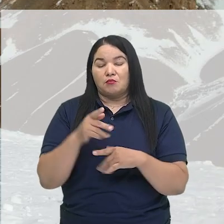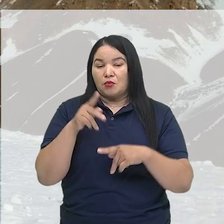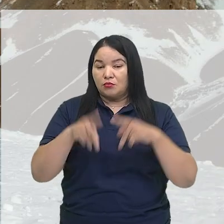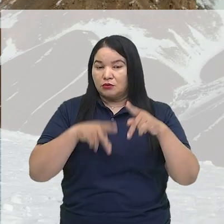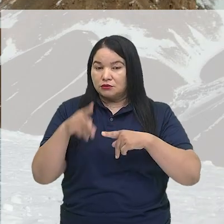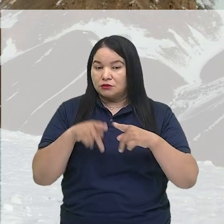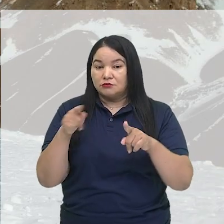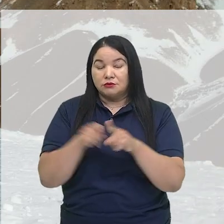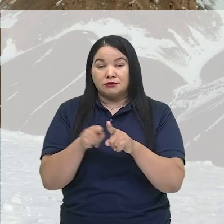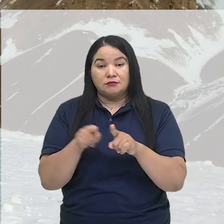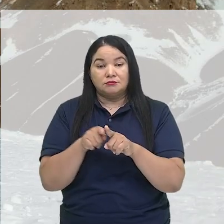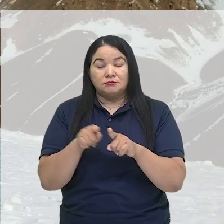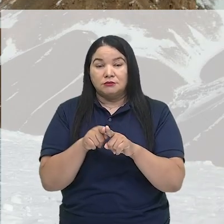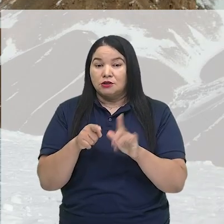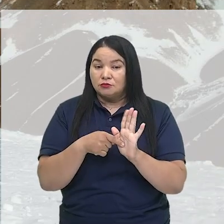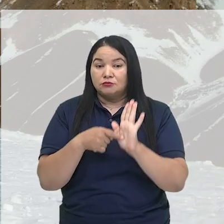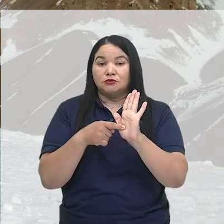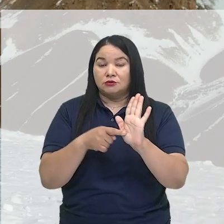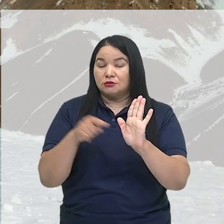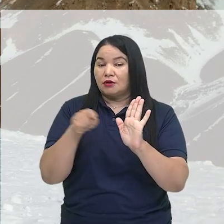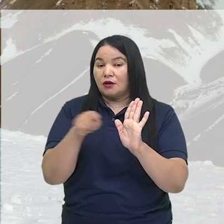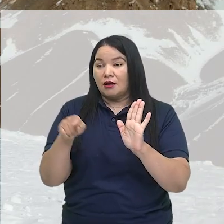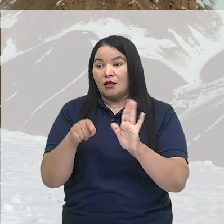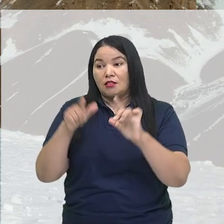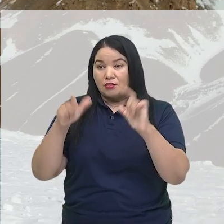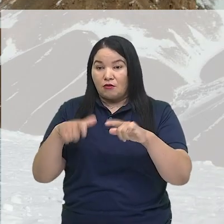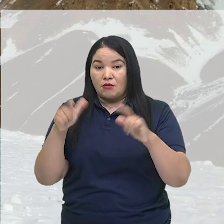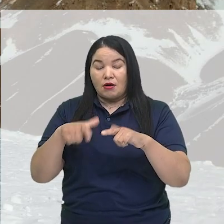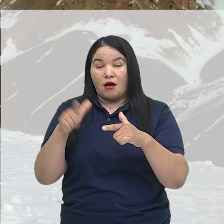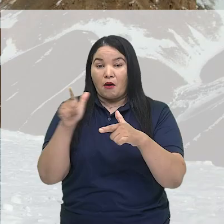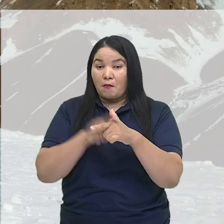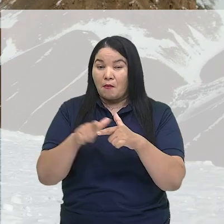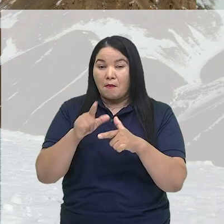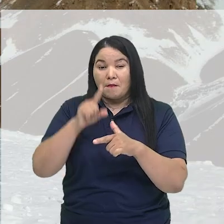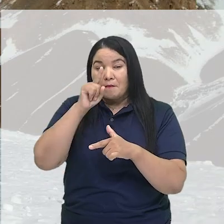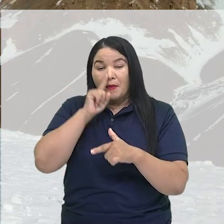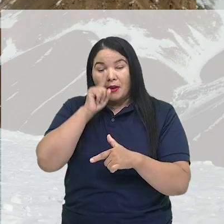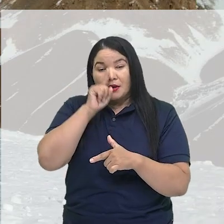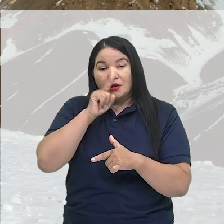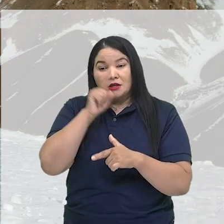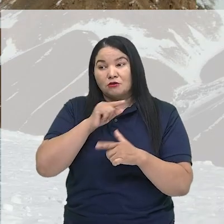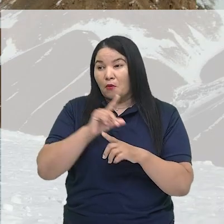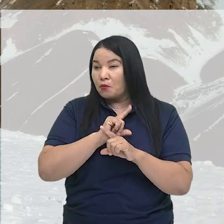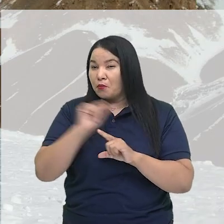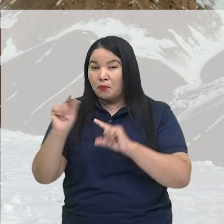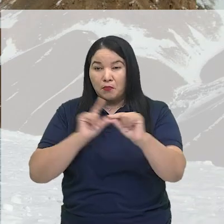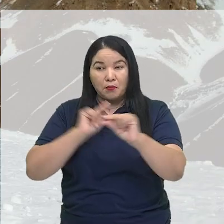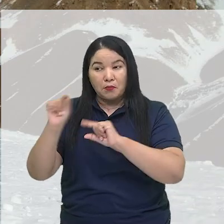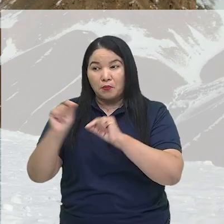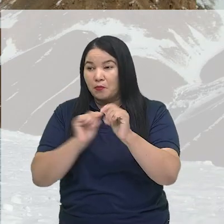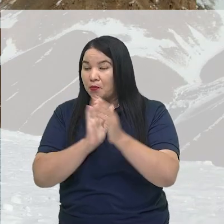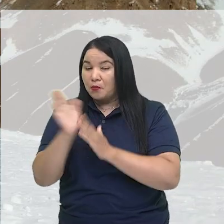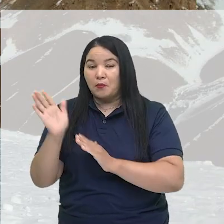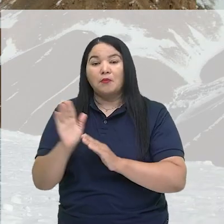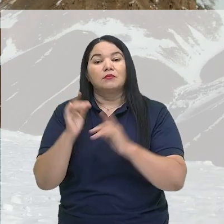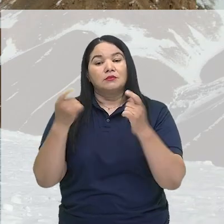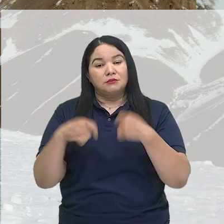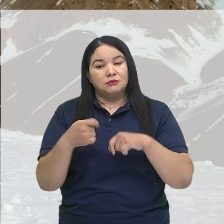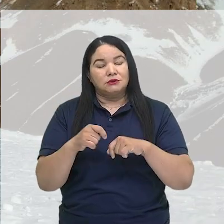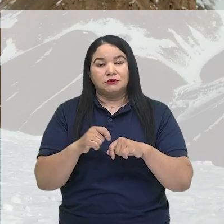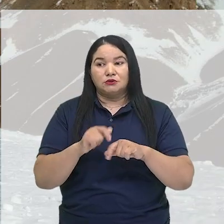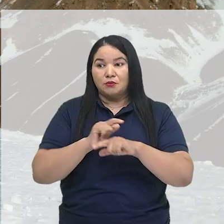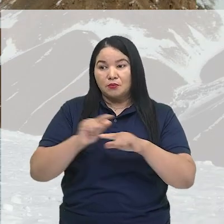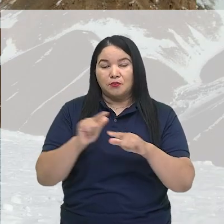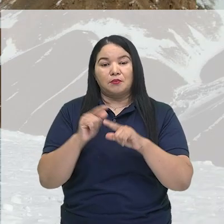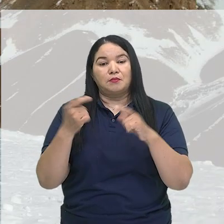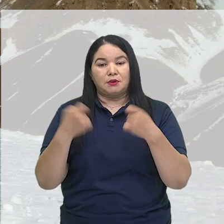população, sinalizar à população que elas devem fugir daquela área, evacuar de forma emergencial, e que para isso nós